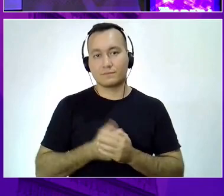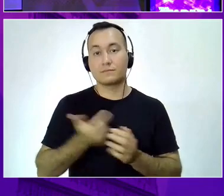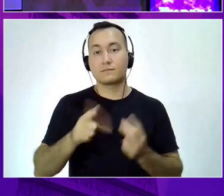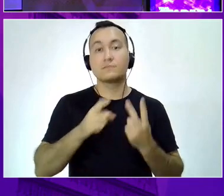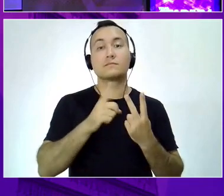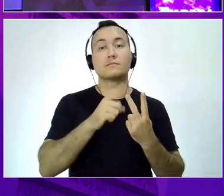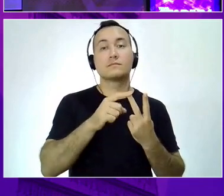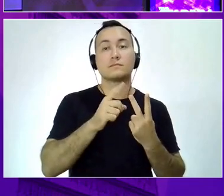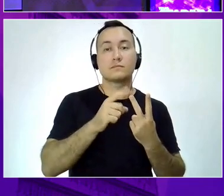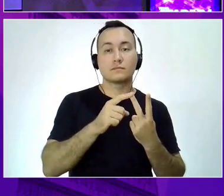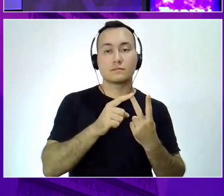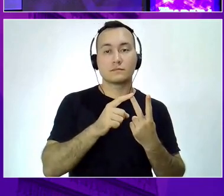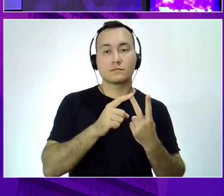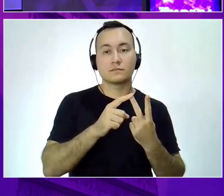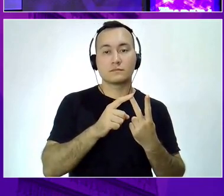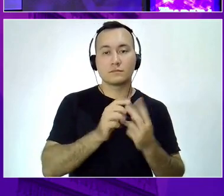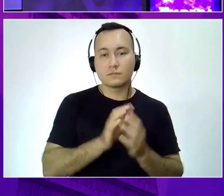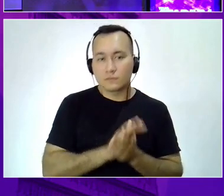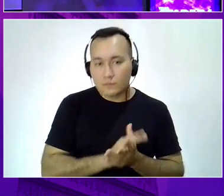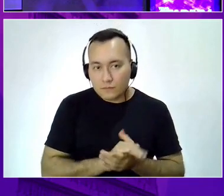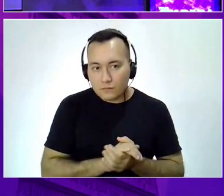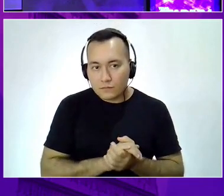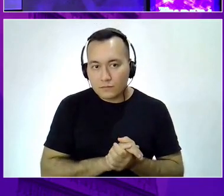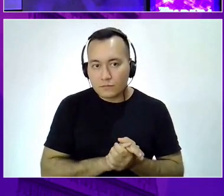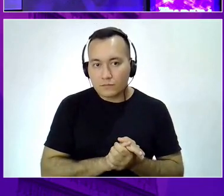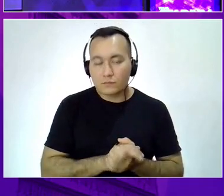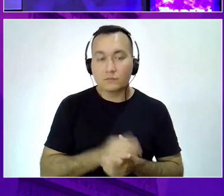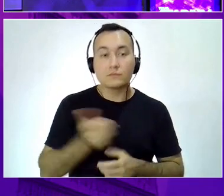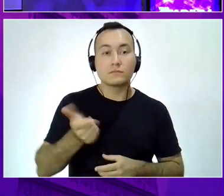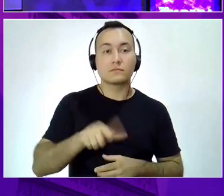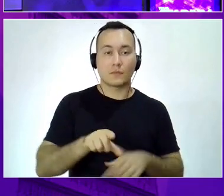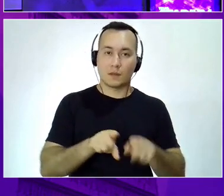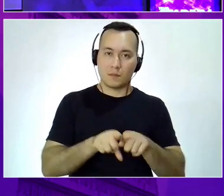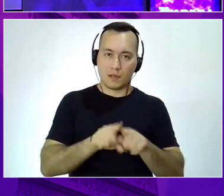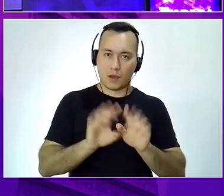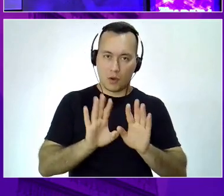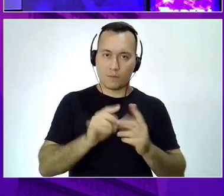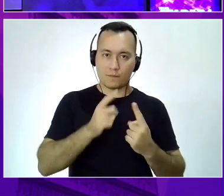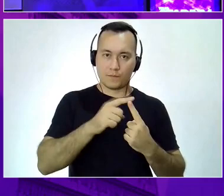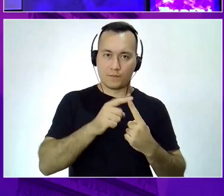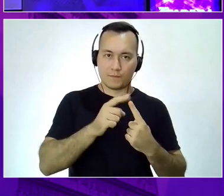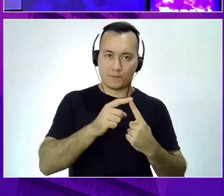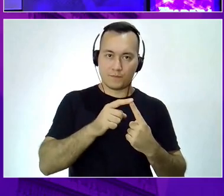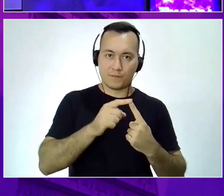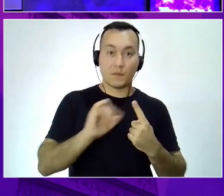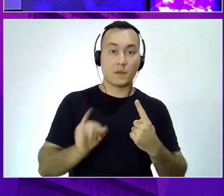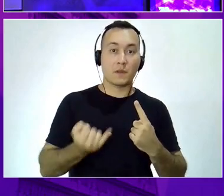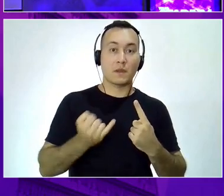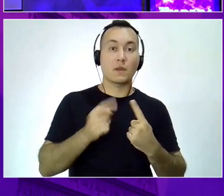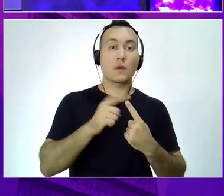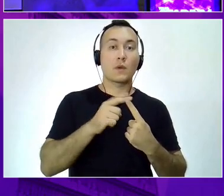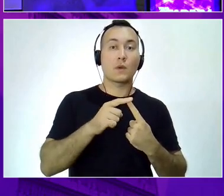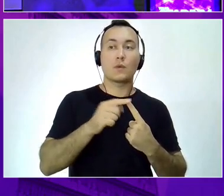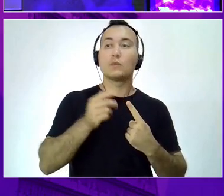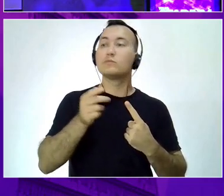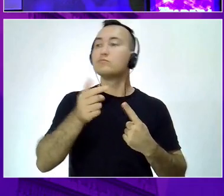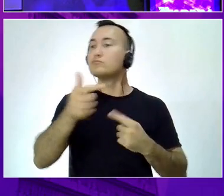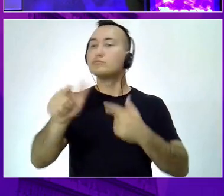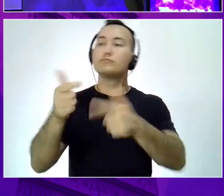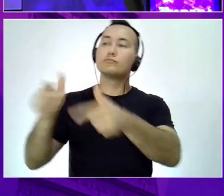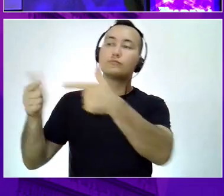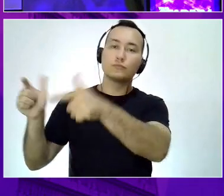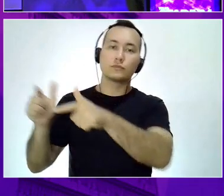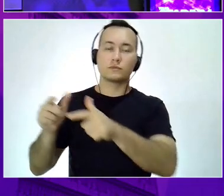usuários, né, que têm algum tipo de necessidade específica para que eles possam fazer alguma rotina de teste e você coletar os